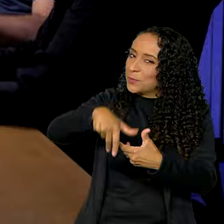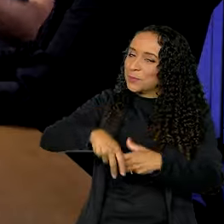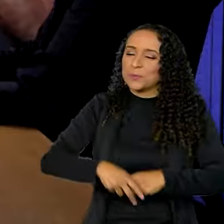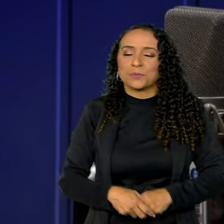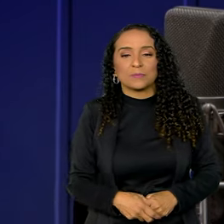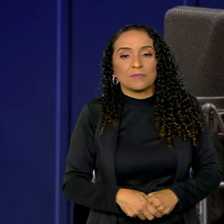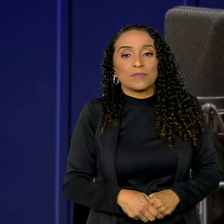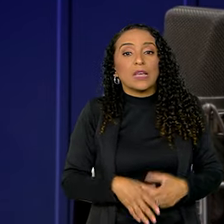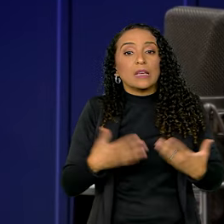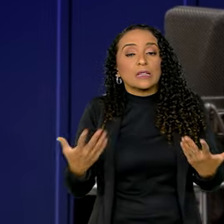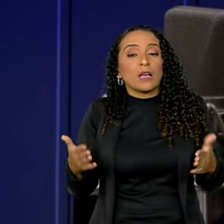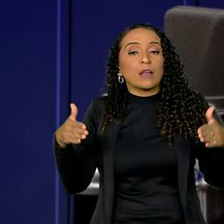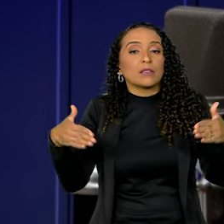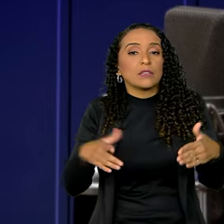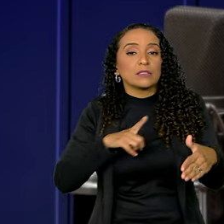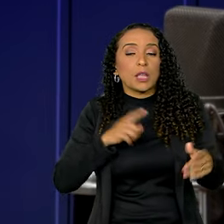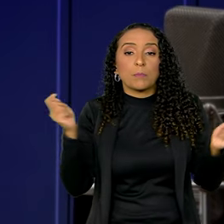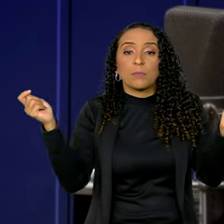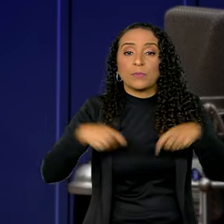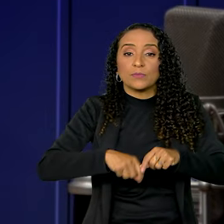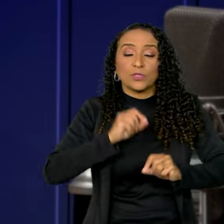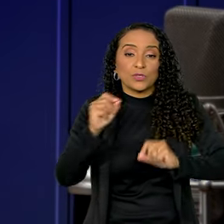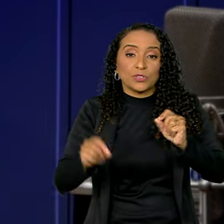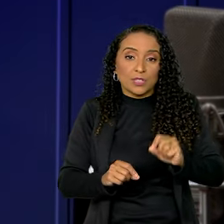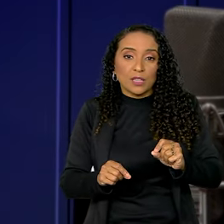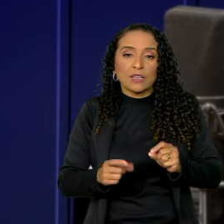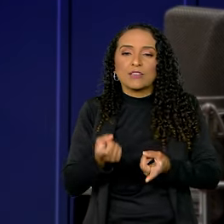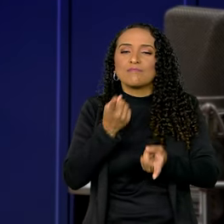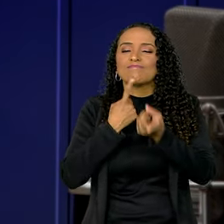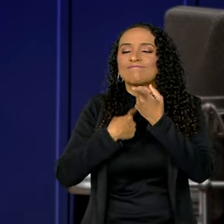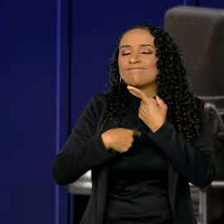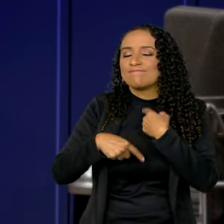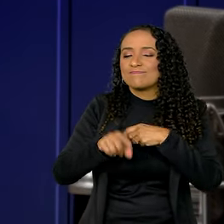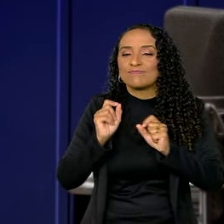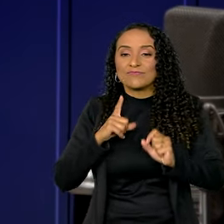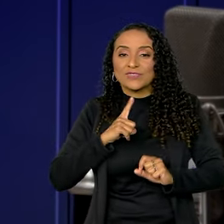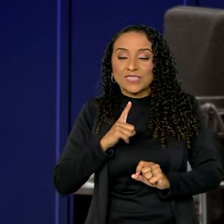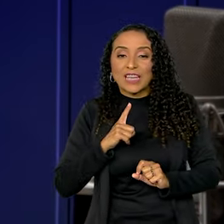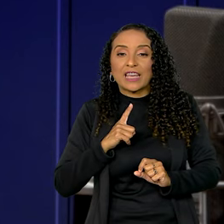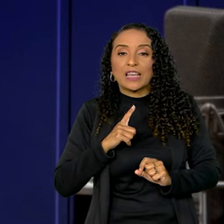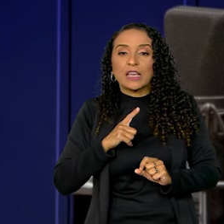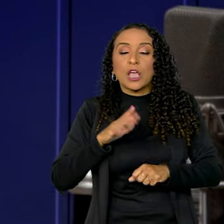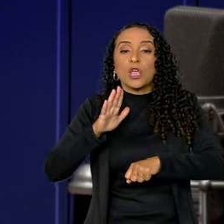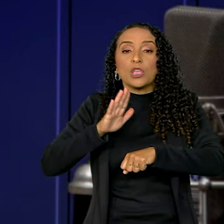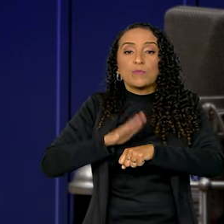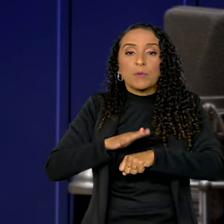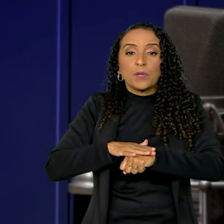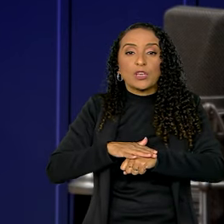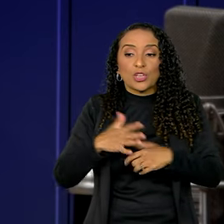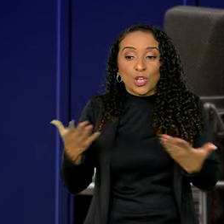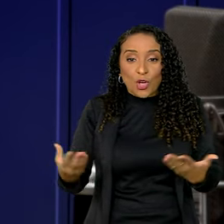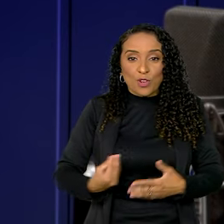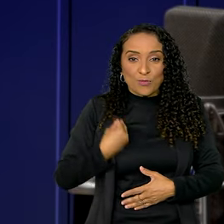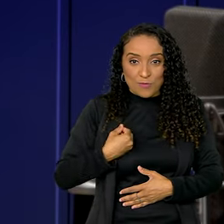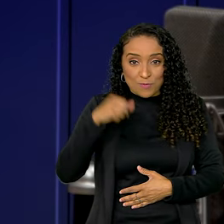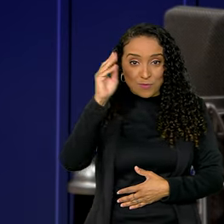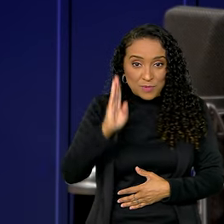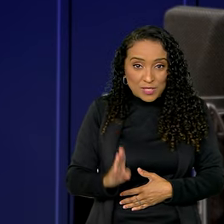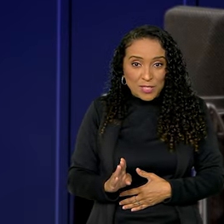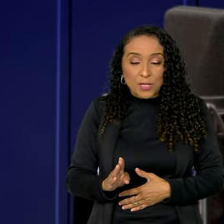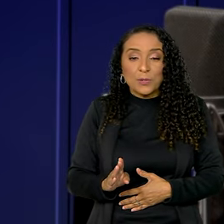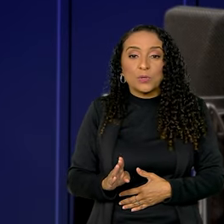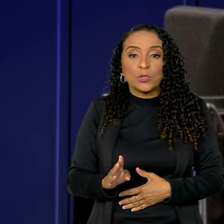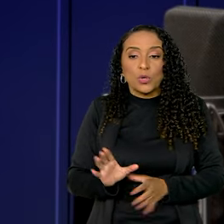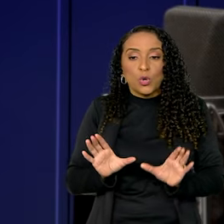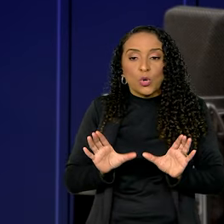mundo e nesse sentido a gente tem a possibilidade e o desejo de ter esse momento que vivemos aqui no Brasil